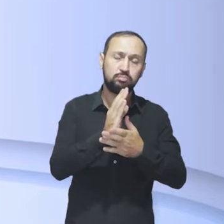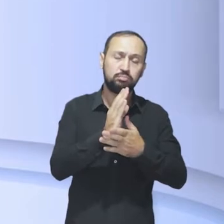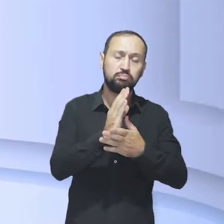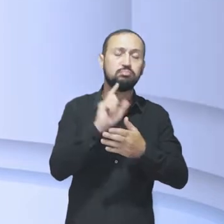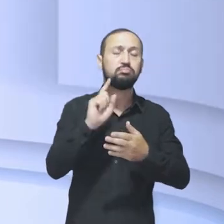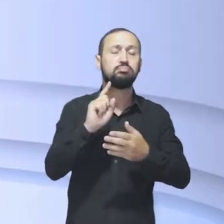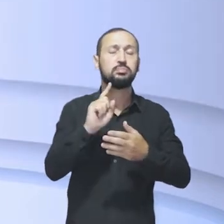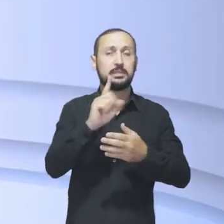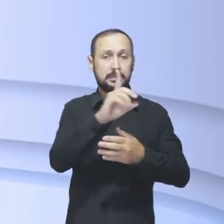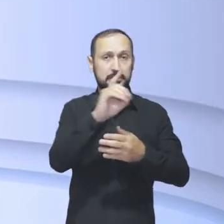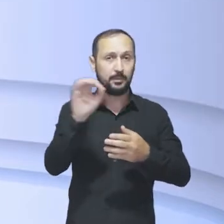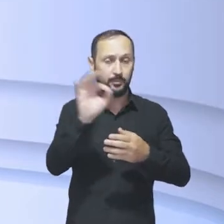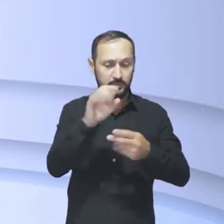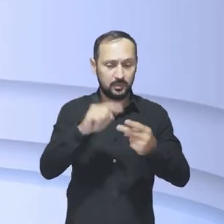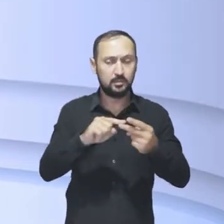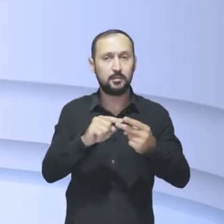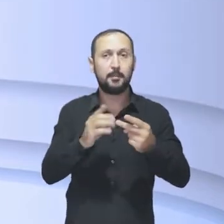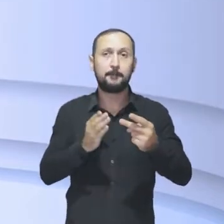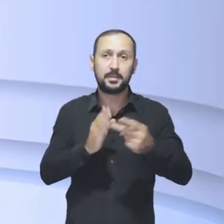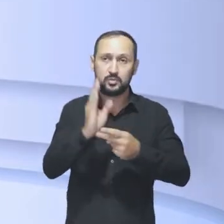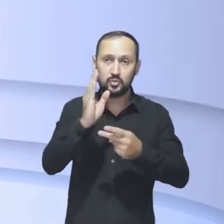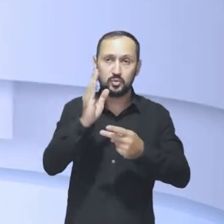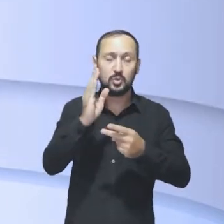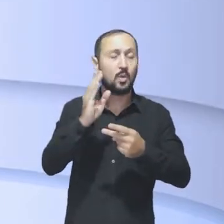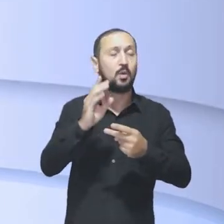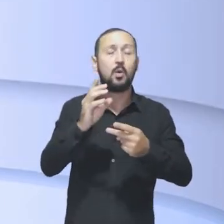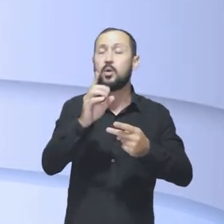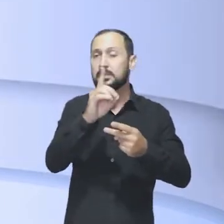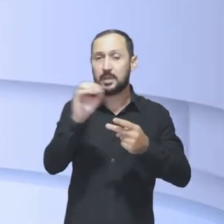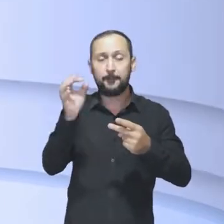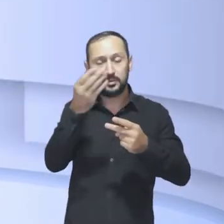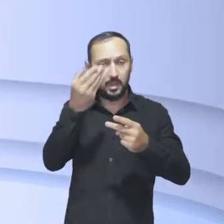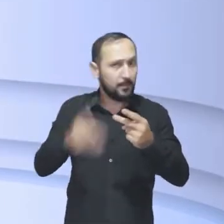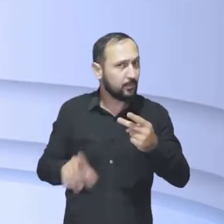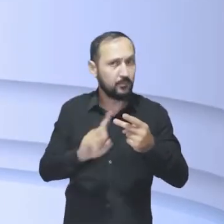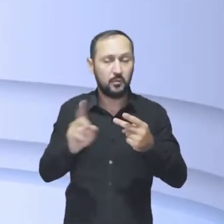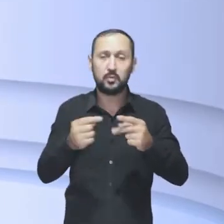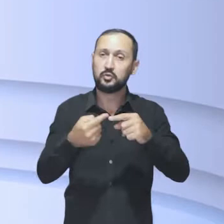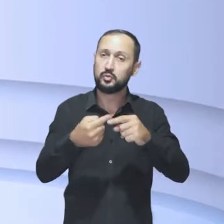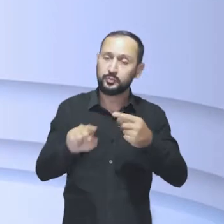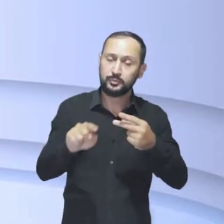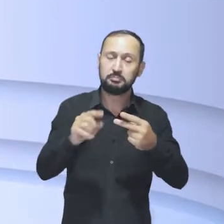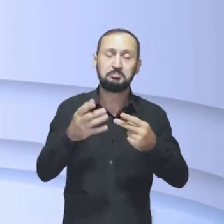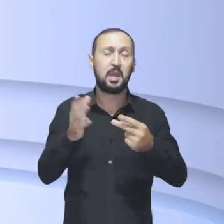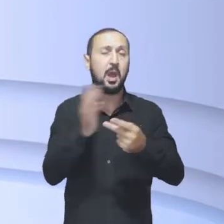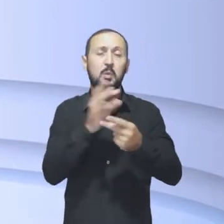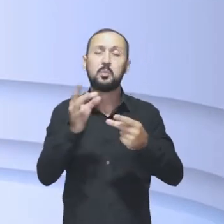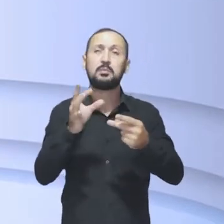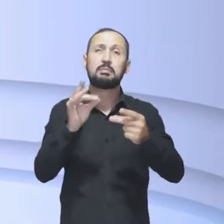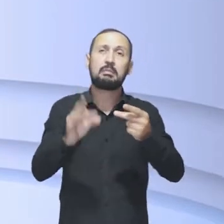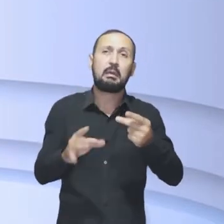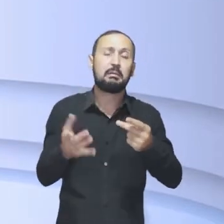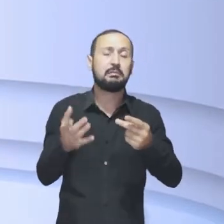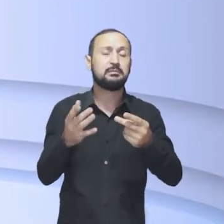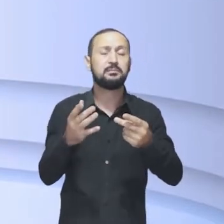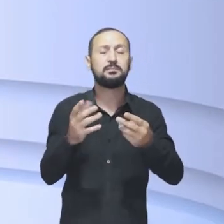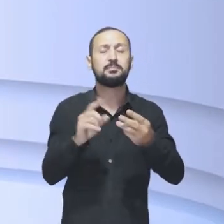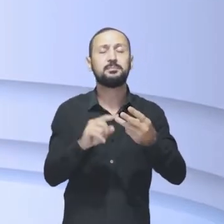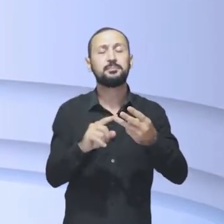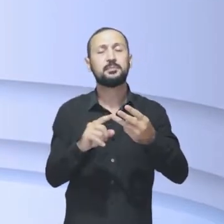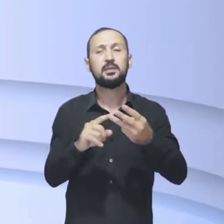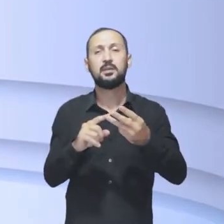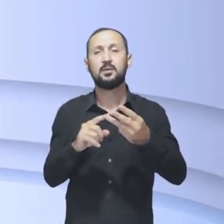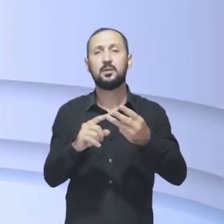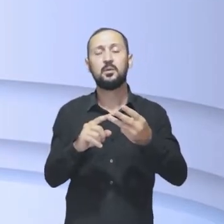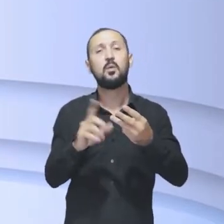dar por maioria. Se houver ao menos um voto pela admissão do projeto, ele vai para a etapa subsequente,